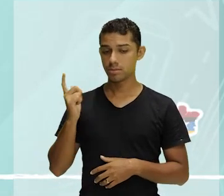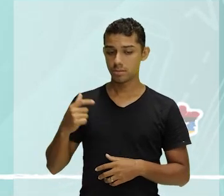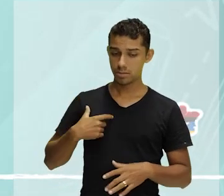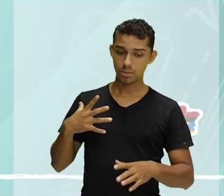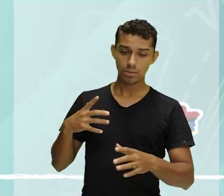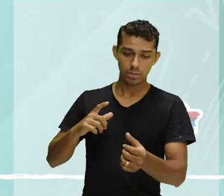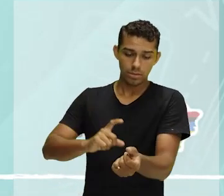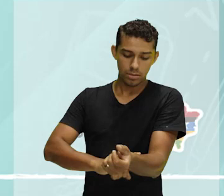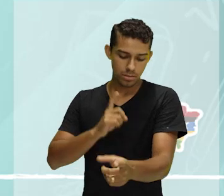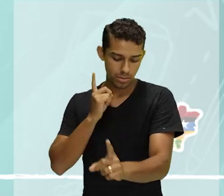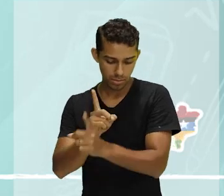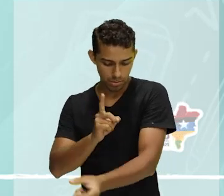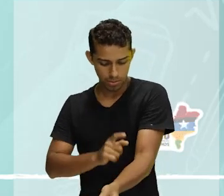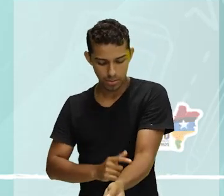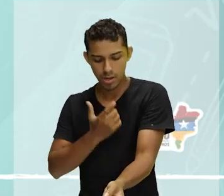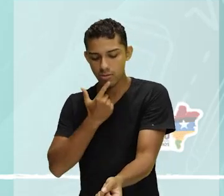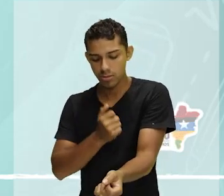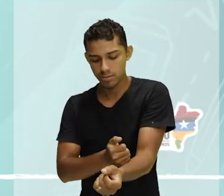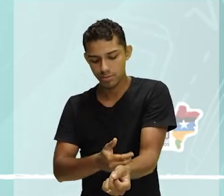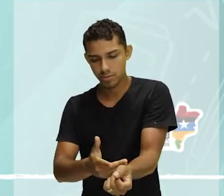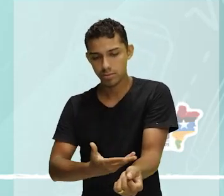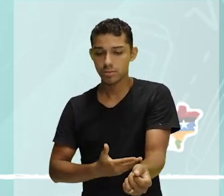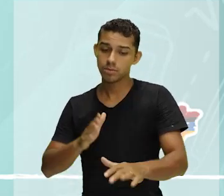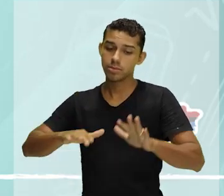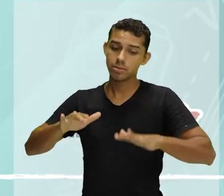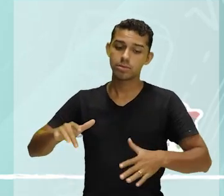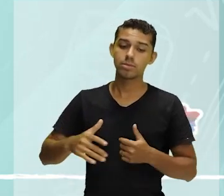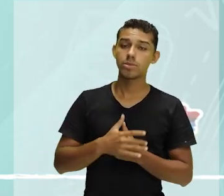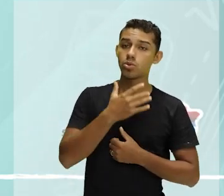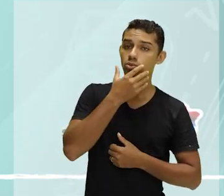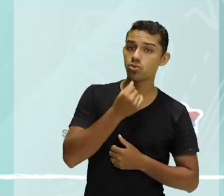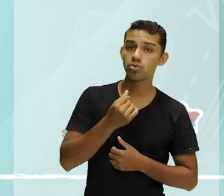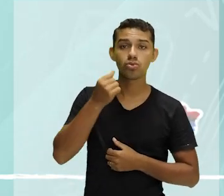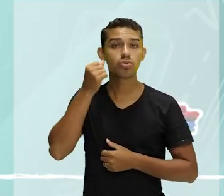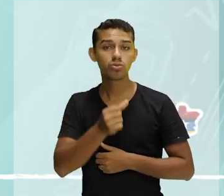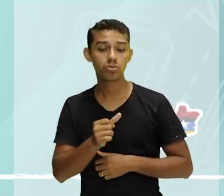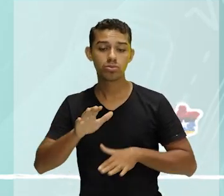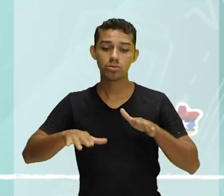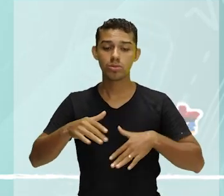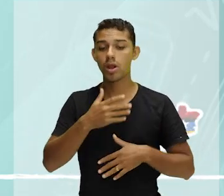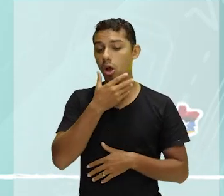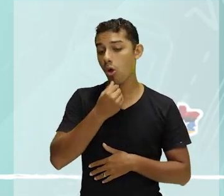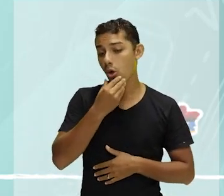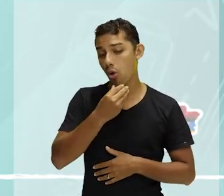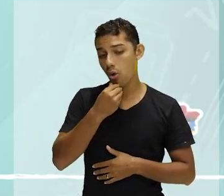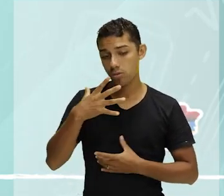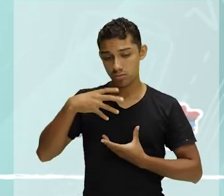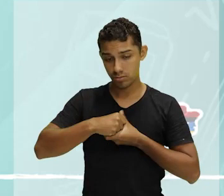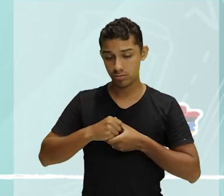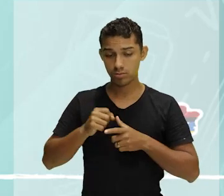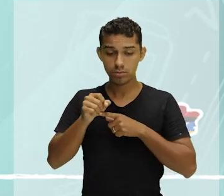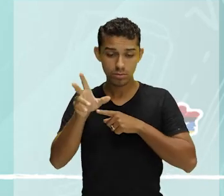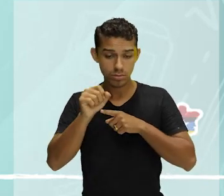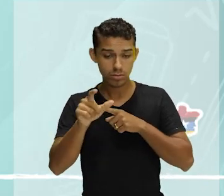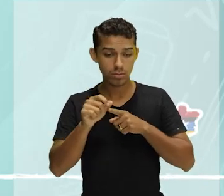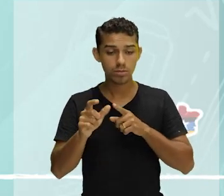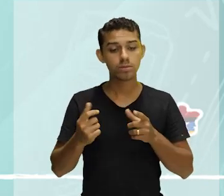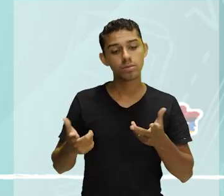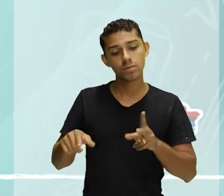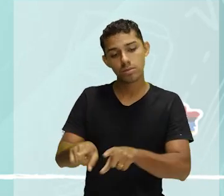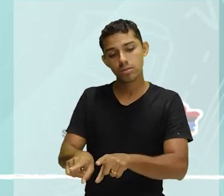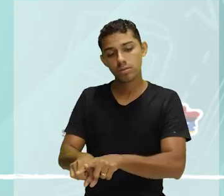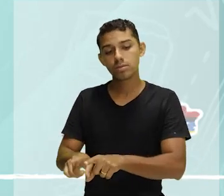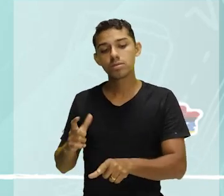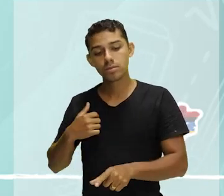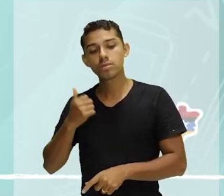no sangue, né, de acordo com o sexo, no esperma, nos homens, no caso, né, e nas secreções vaginais. E